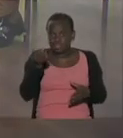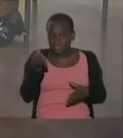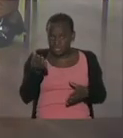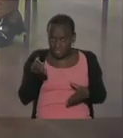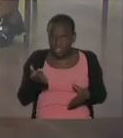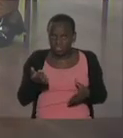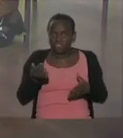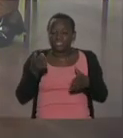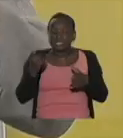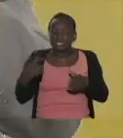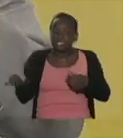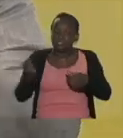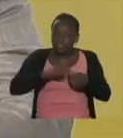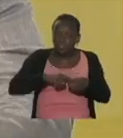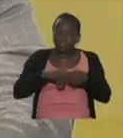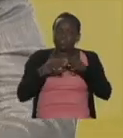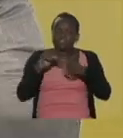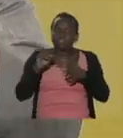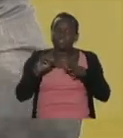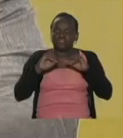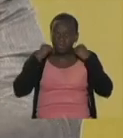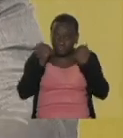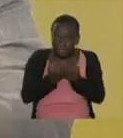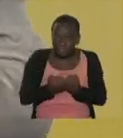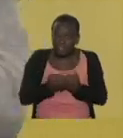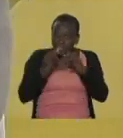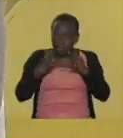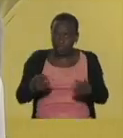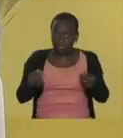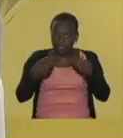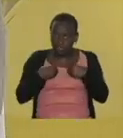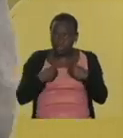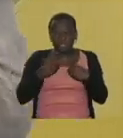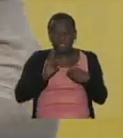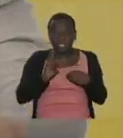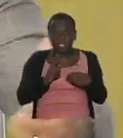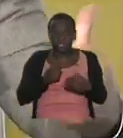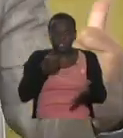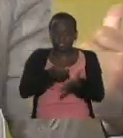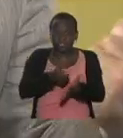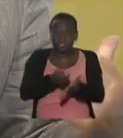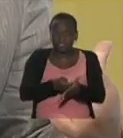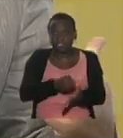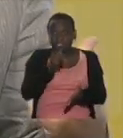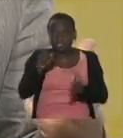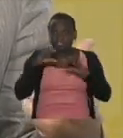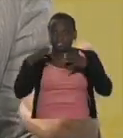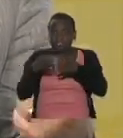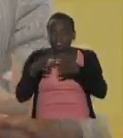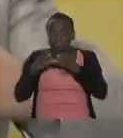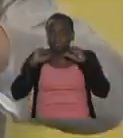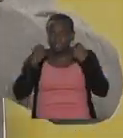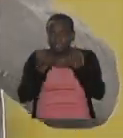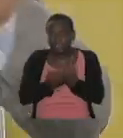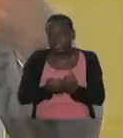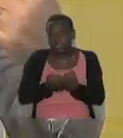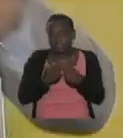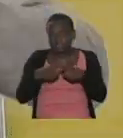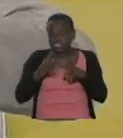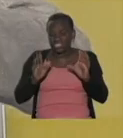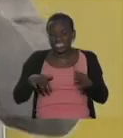2016 para que ela entregasse o estádio Nas condições que recebeu não cobrou do consórcio Maracanã